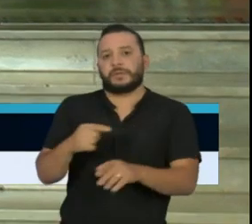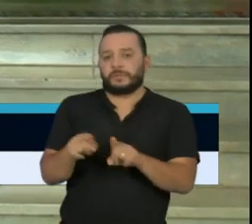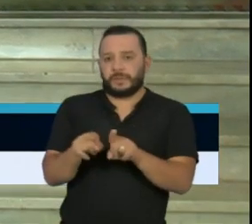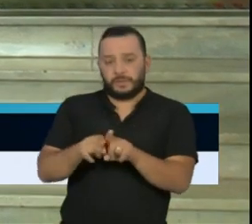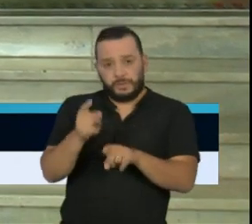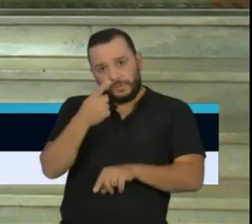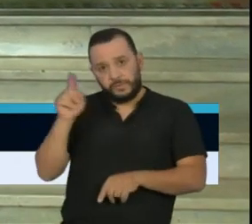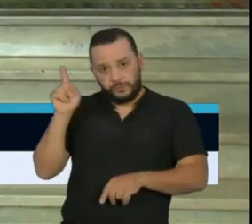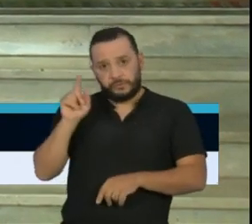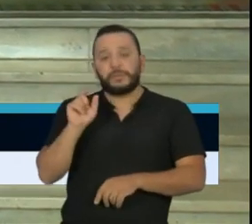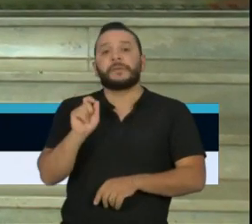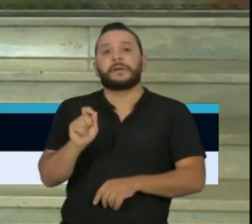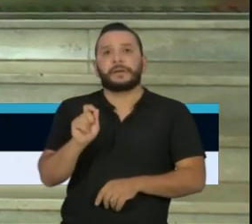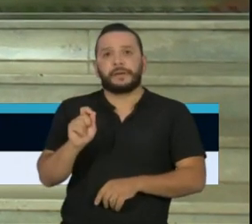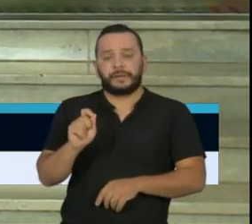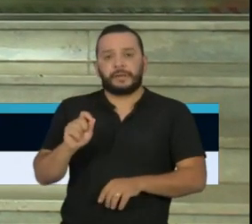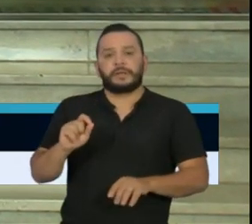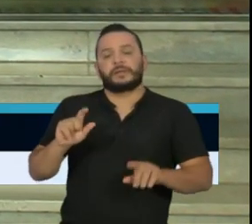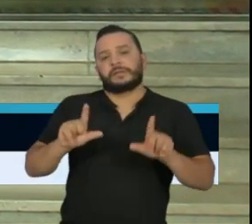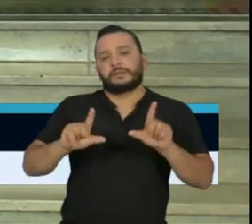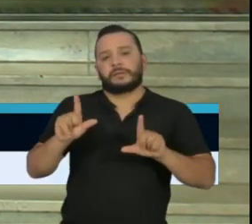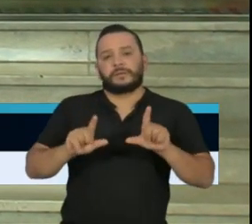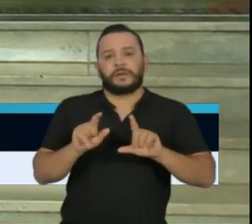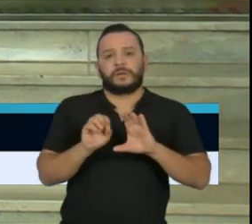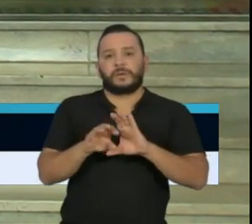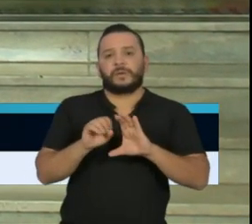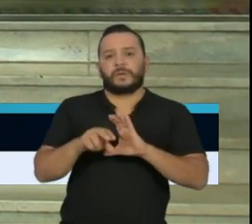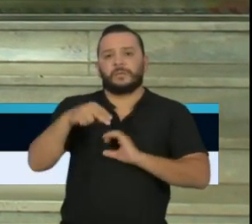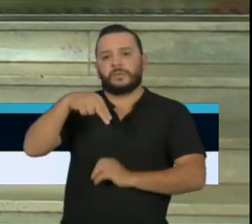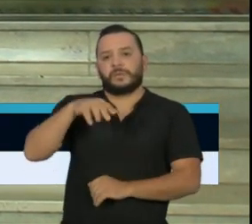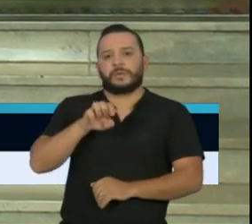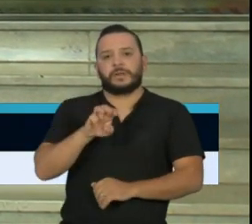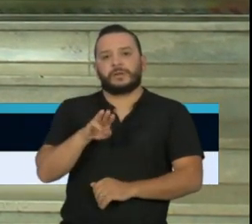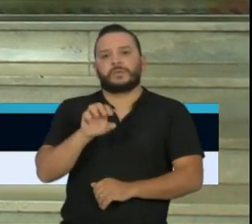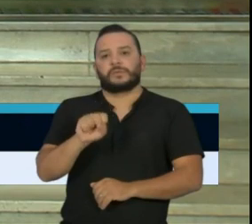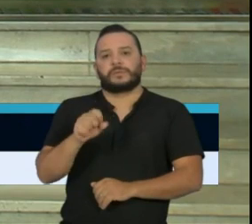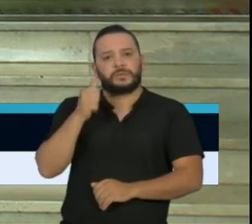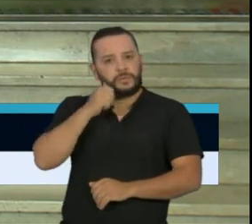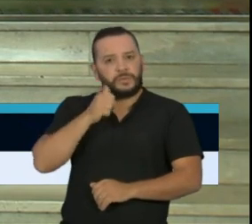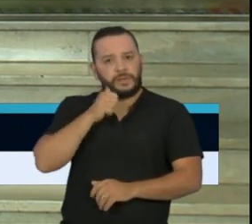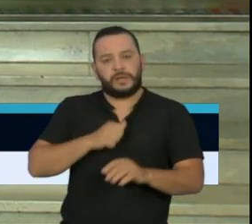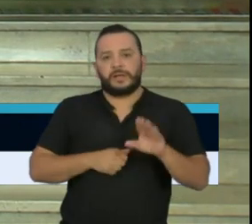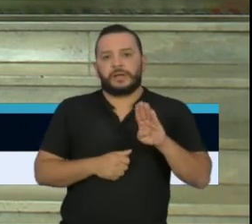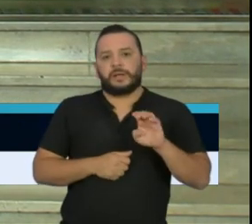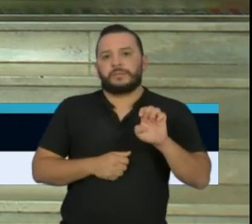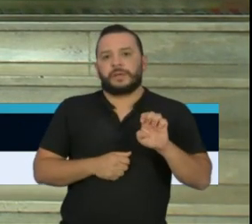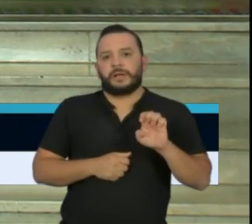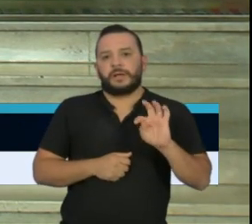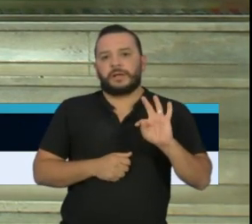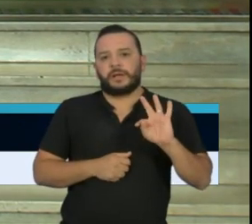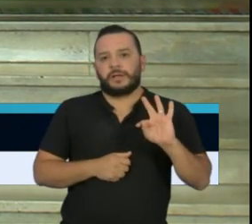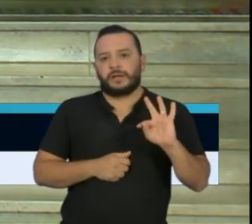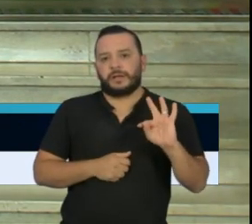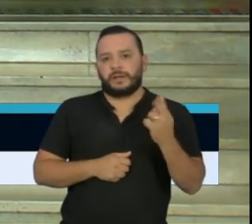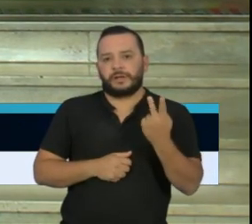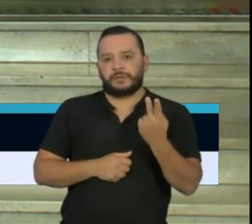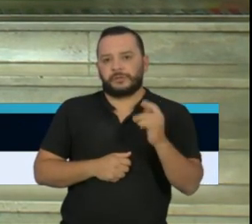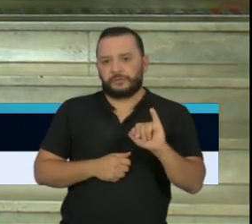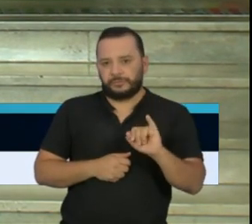também é presencial, é da TV Globo, Globo News, com a jornalista Beth Pacheco. Beth, obrigado pela sua